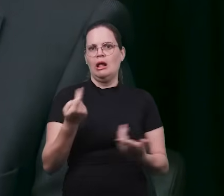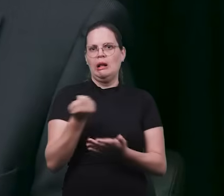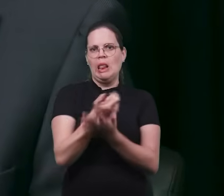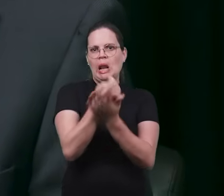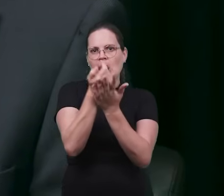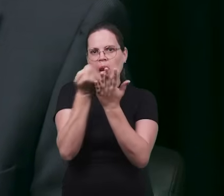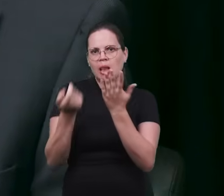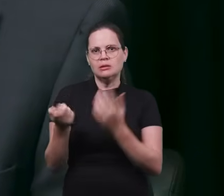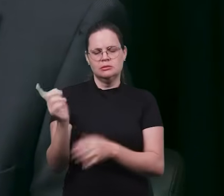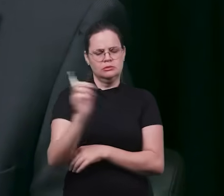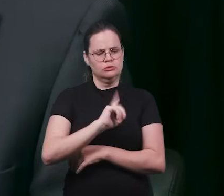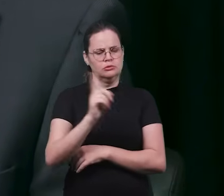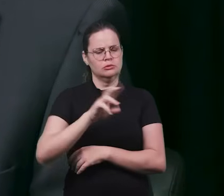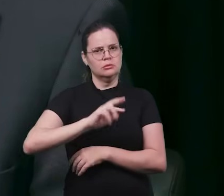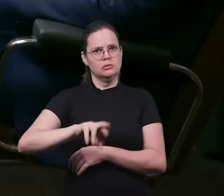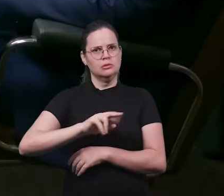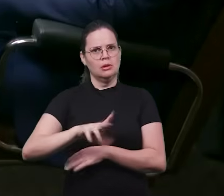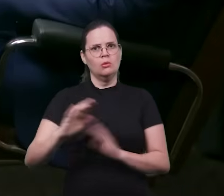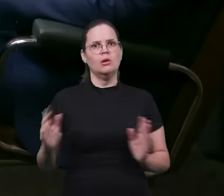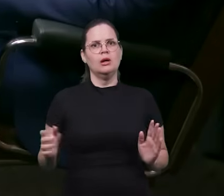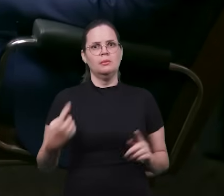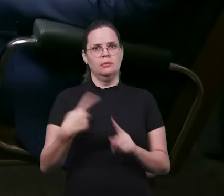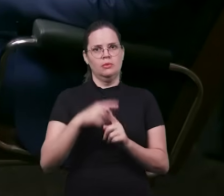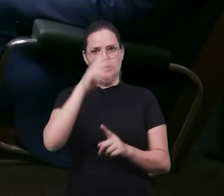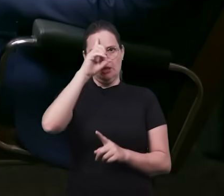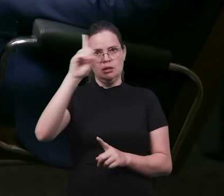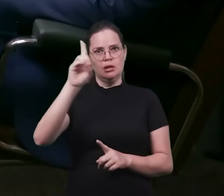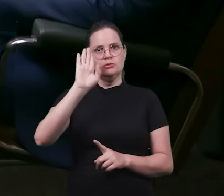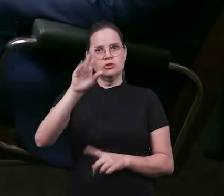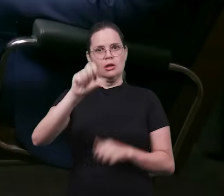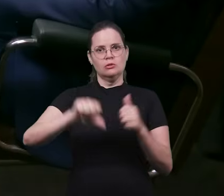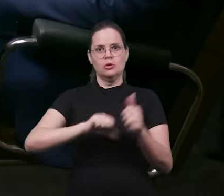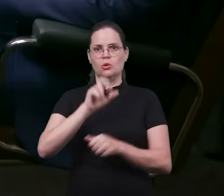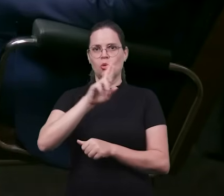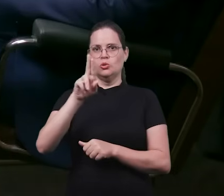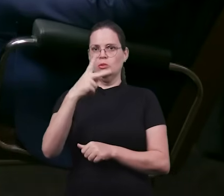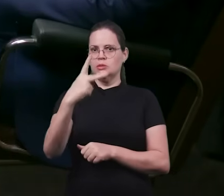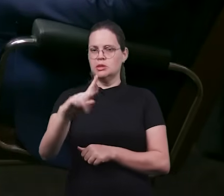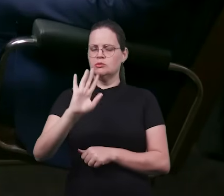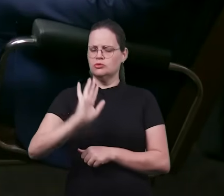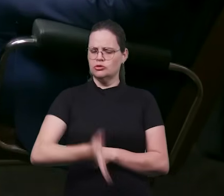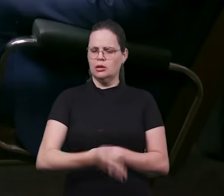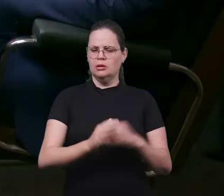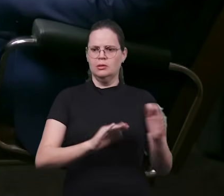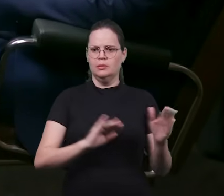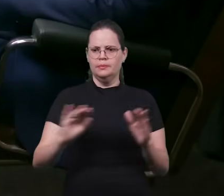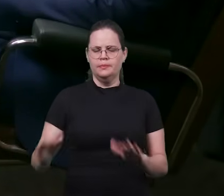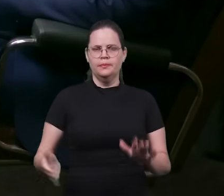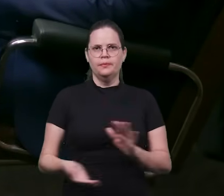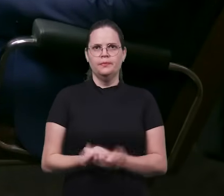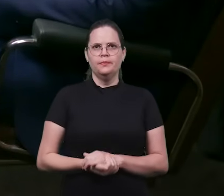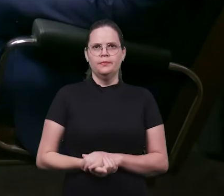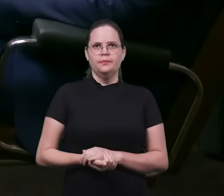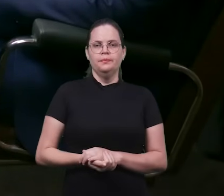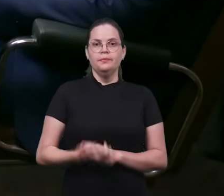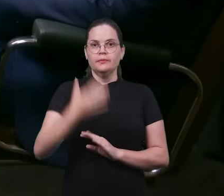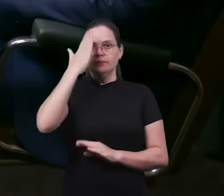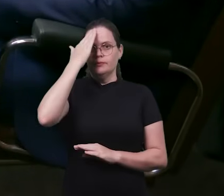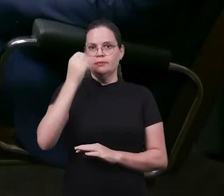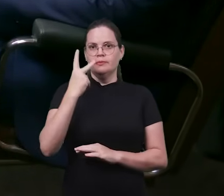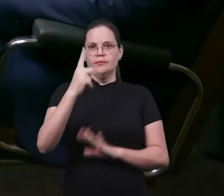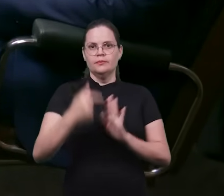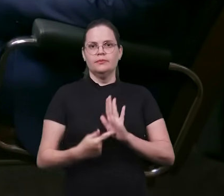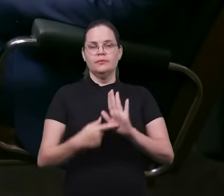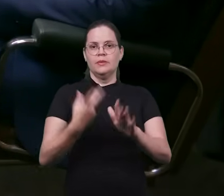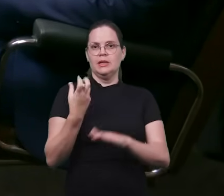enganador. O Senhor já mudou o seu nome. Glória a Deus. Glória a Deus. Provérbio diz isso, né? Se